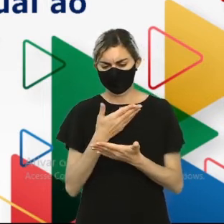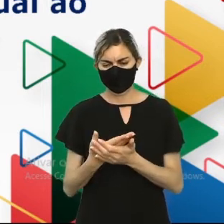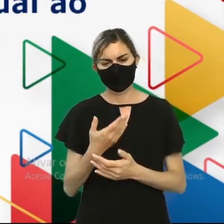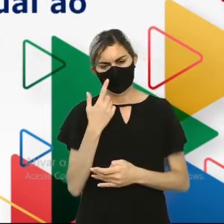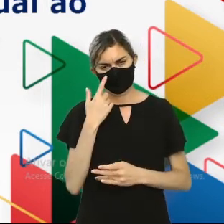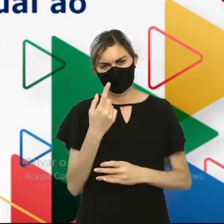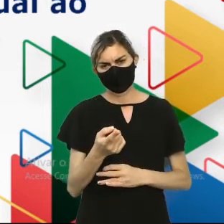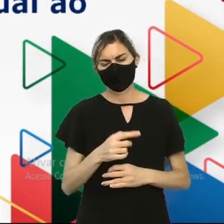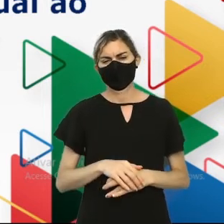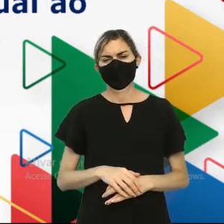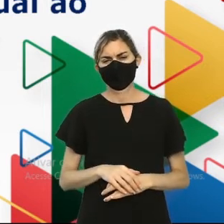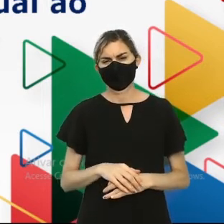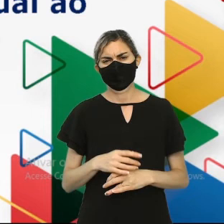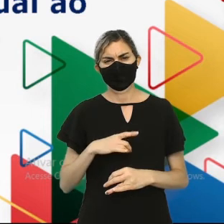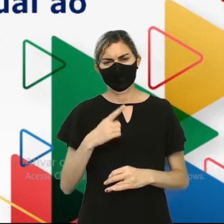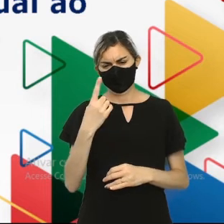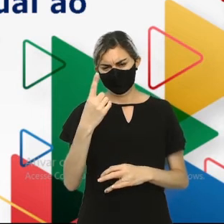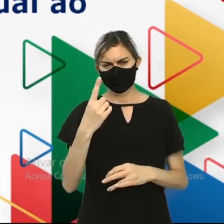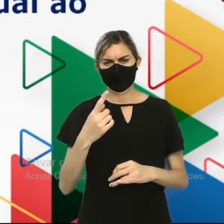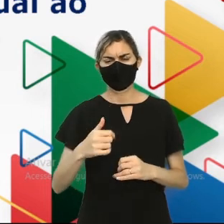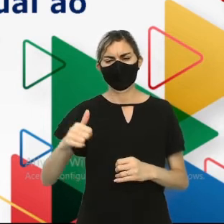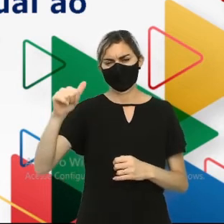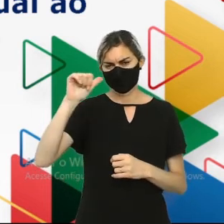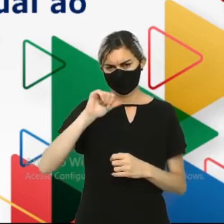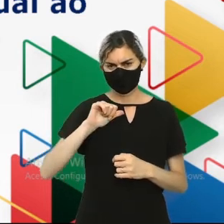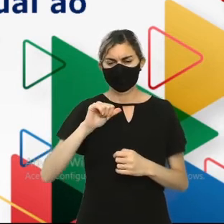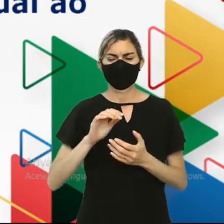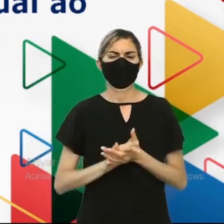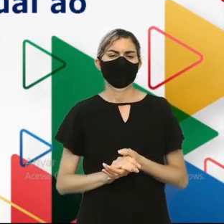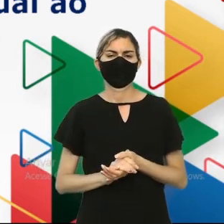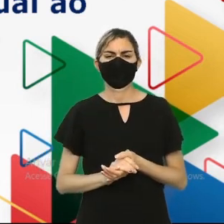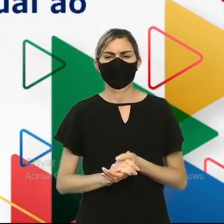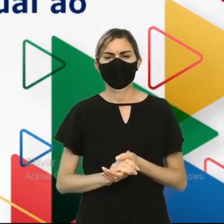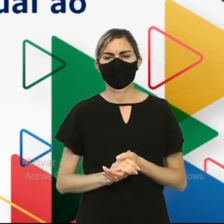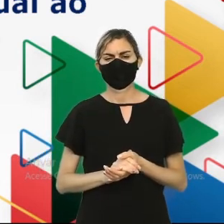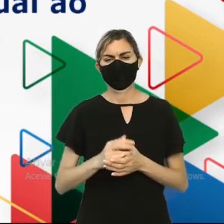povo. Uma bebida